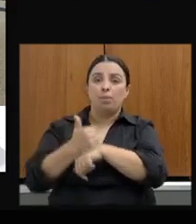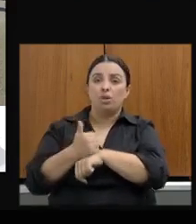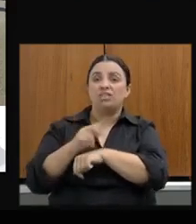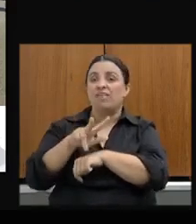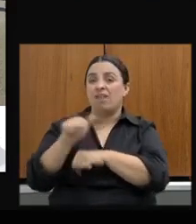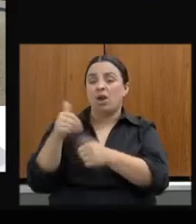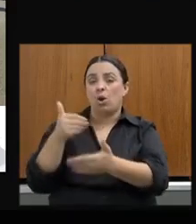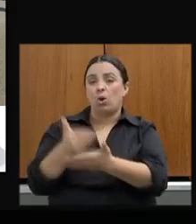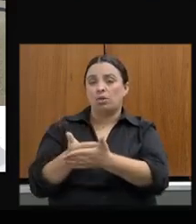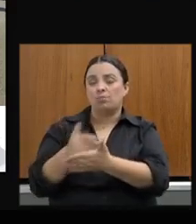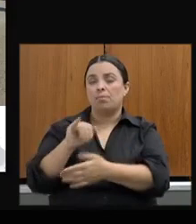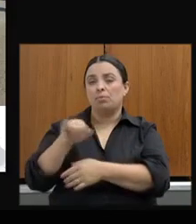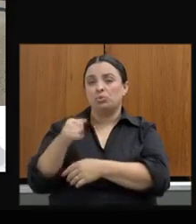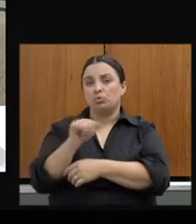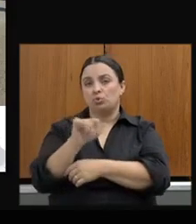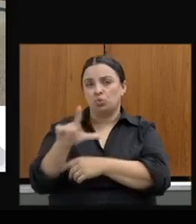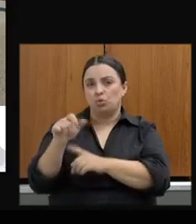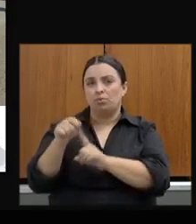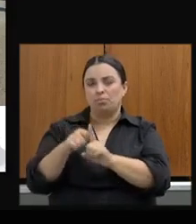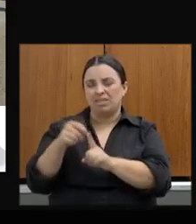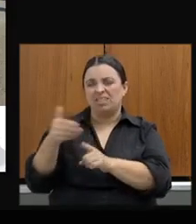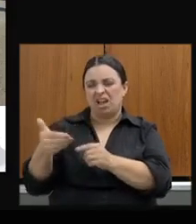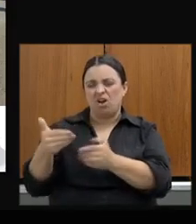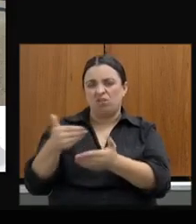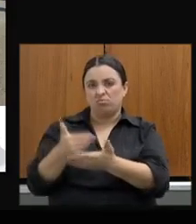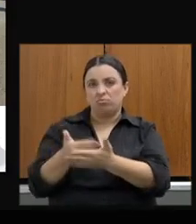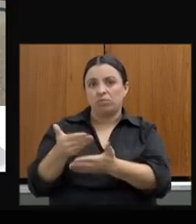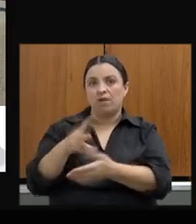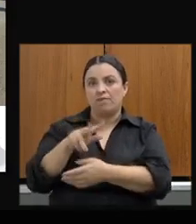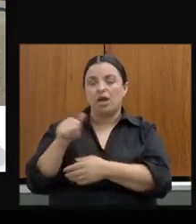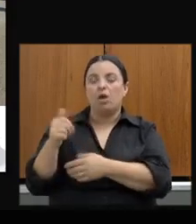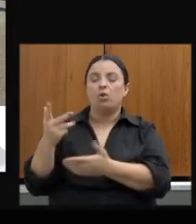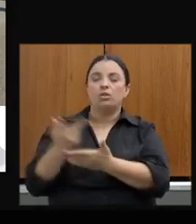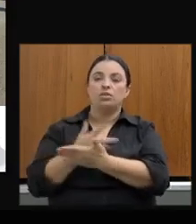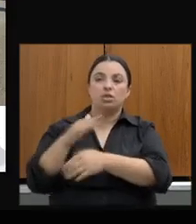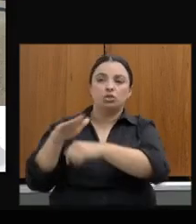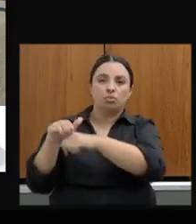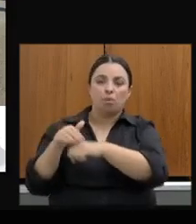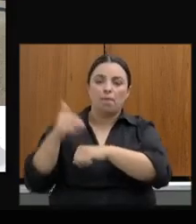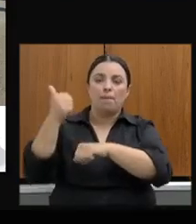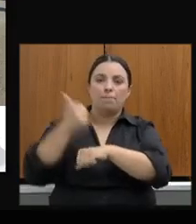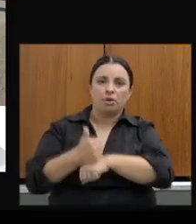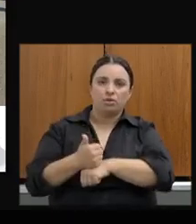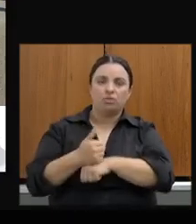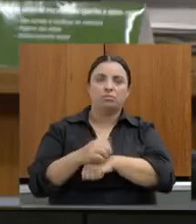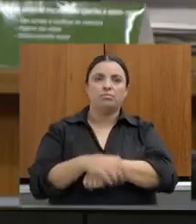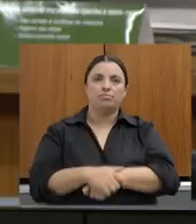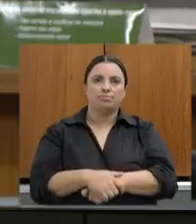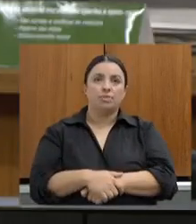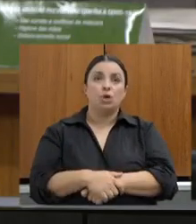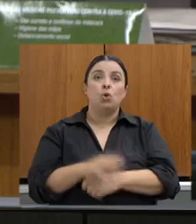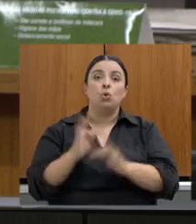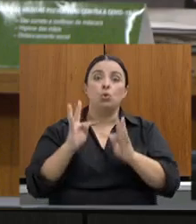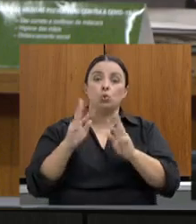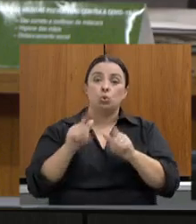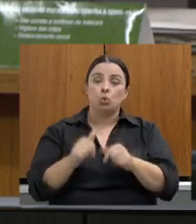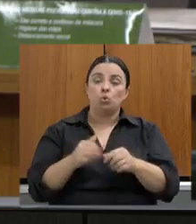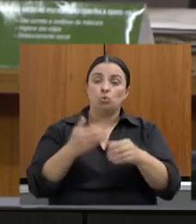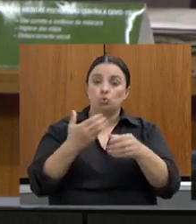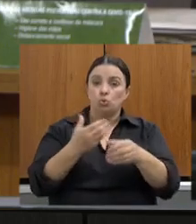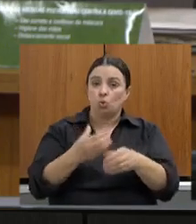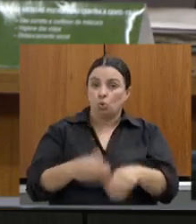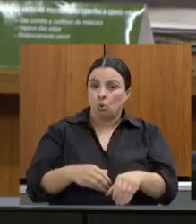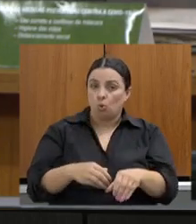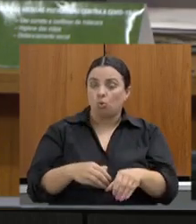mês de julho neste mês que nós estamos em curso todos os cinco por todos os concursos os cinco